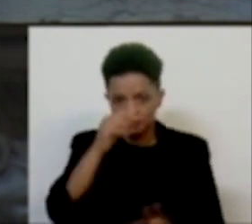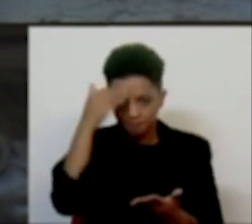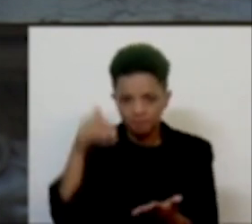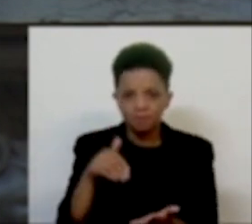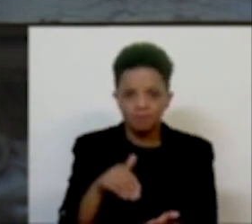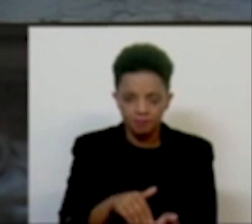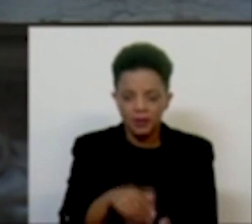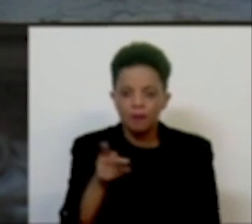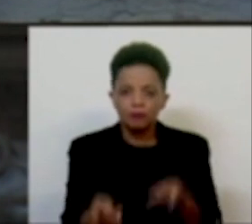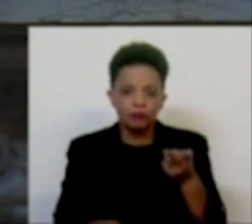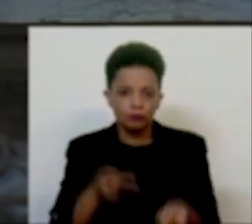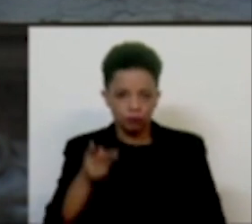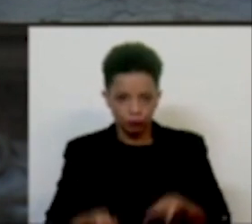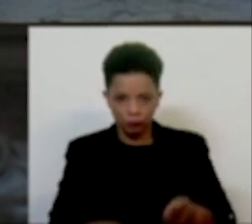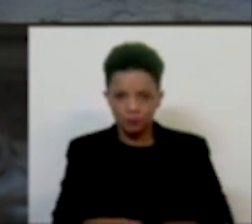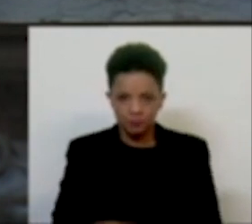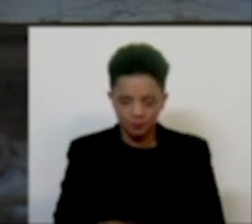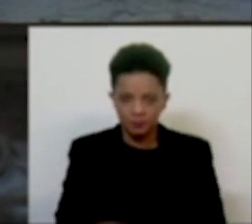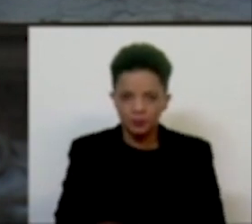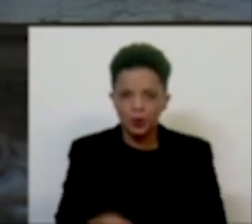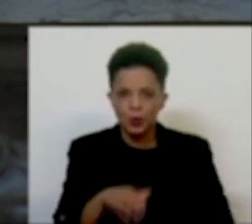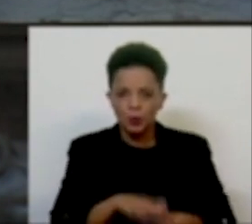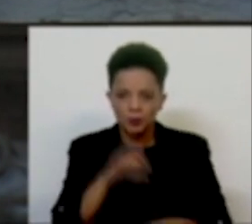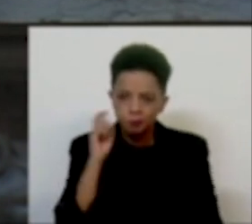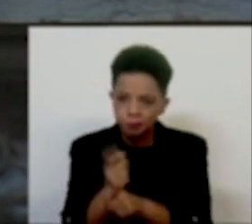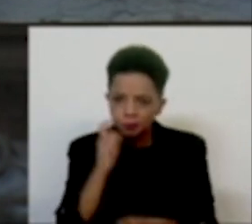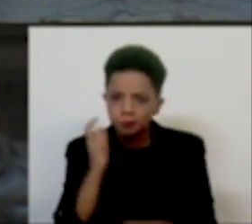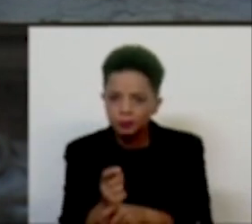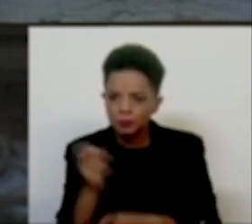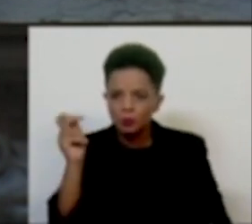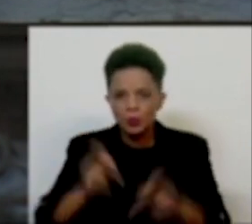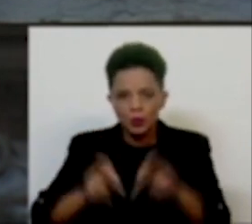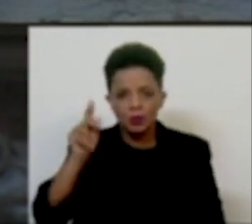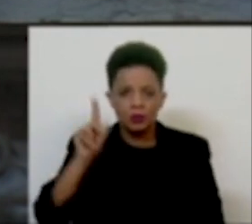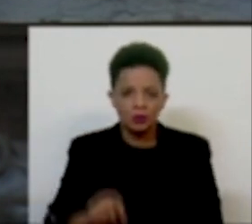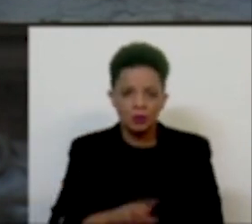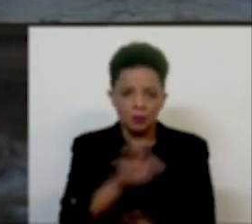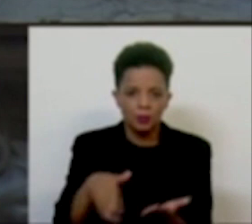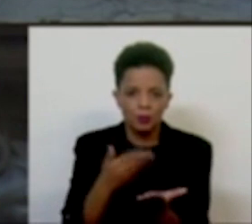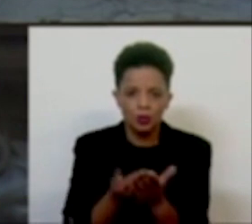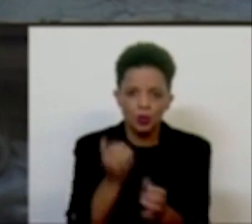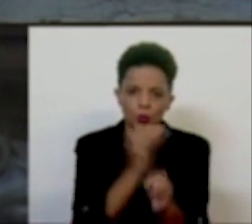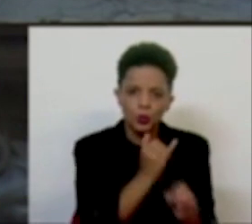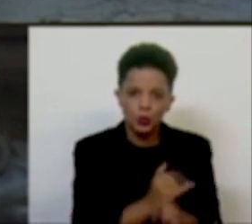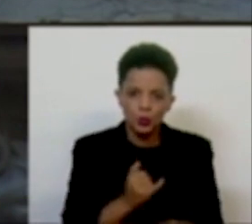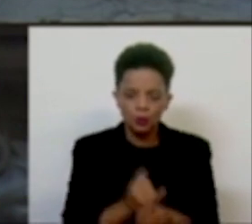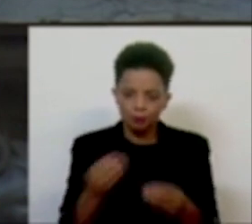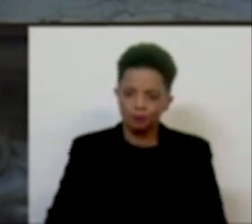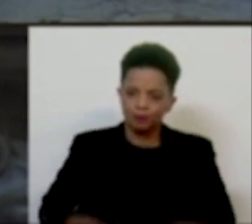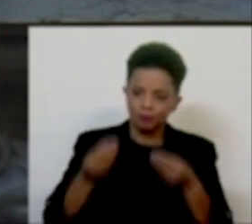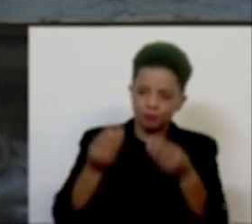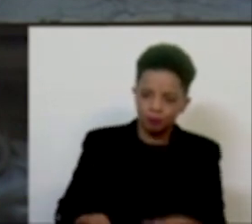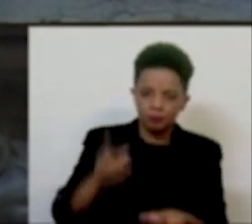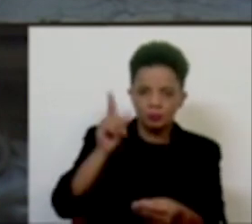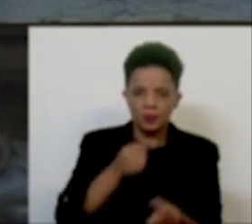resultados avaliados. Para que a fiscalização se exerça e diferentes propostas sejam apresentadas e